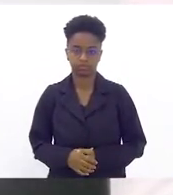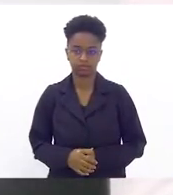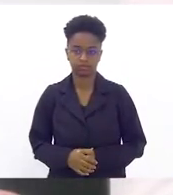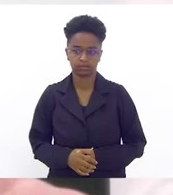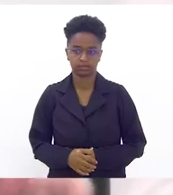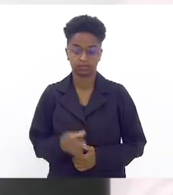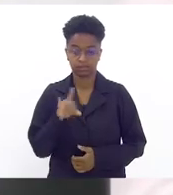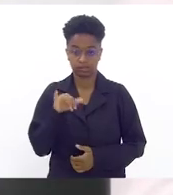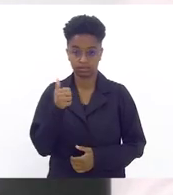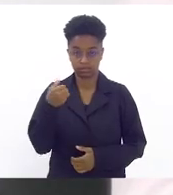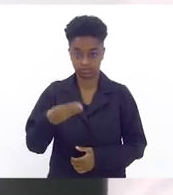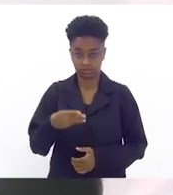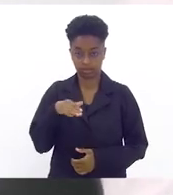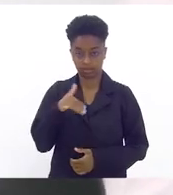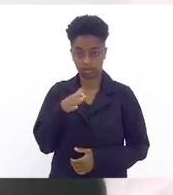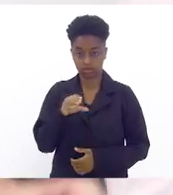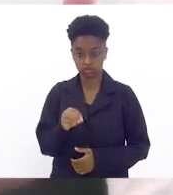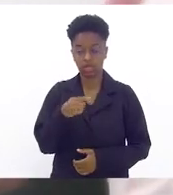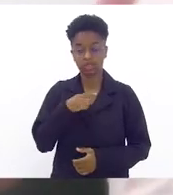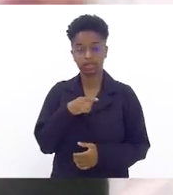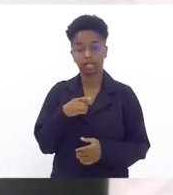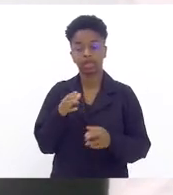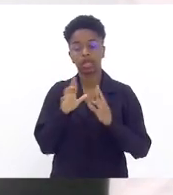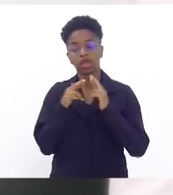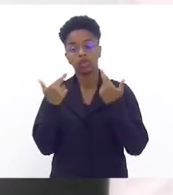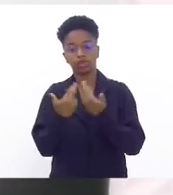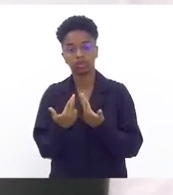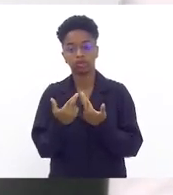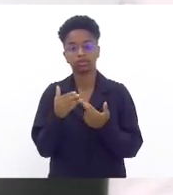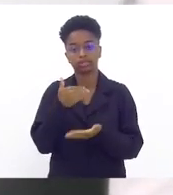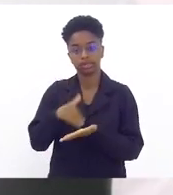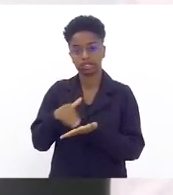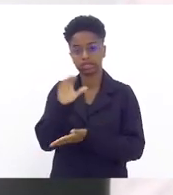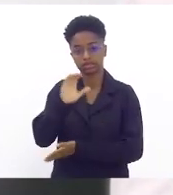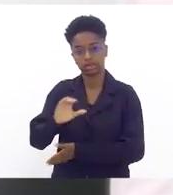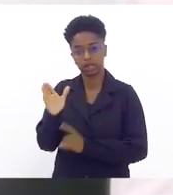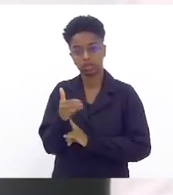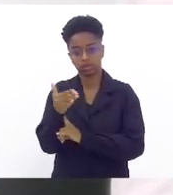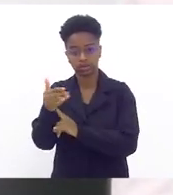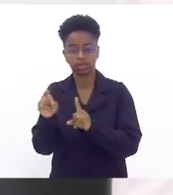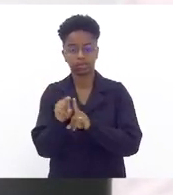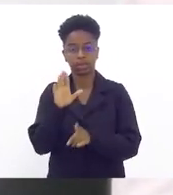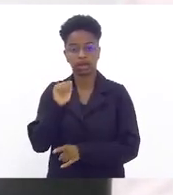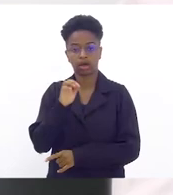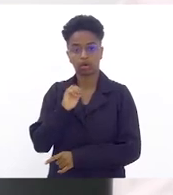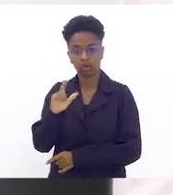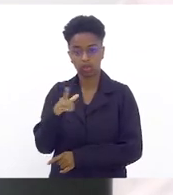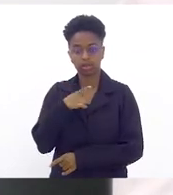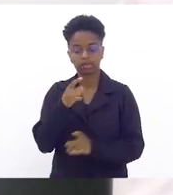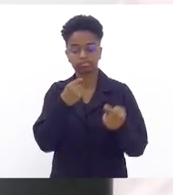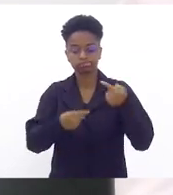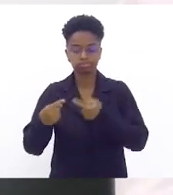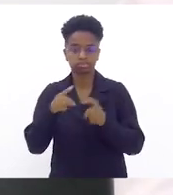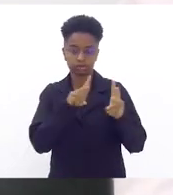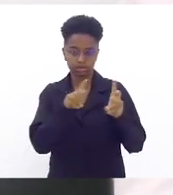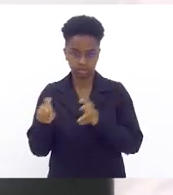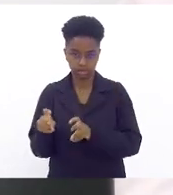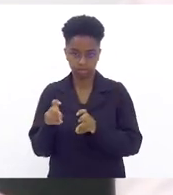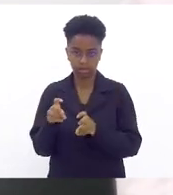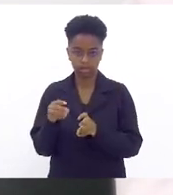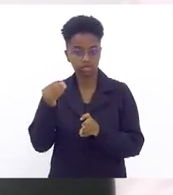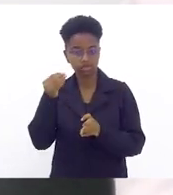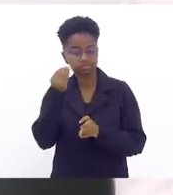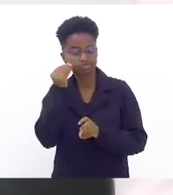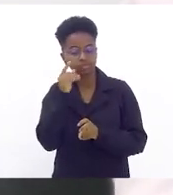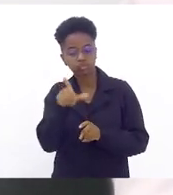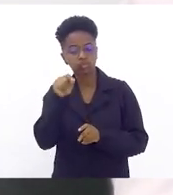no dia 13 de Março ocorreu uma reunião com secretário de Ciências e Tecnologia e com a Carol foram tratados assuntos referentes uma possível locação